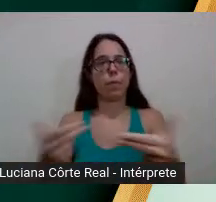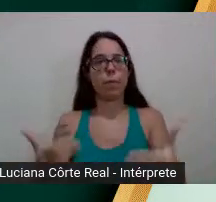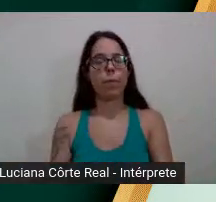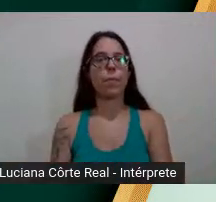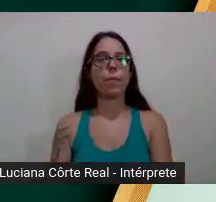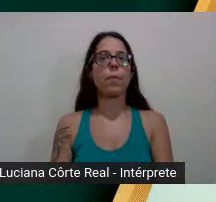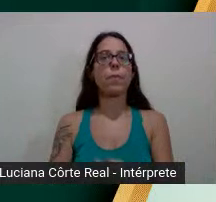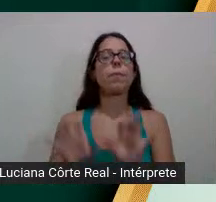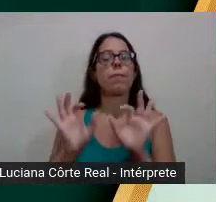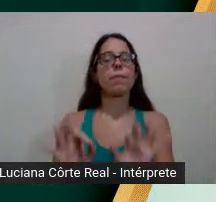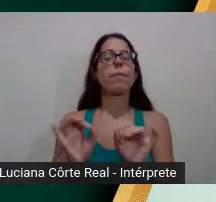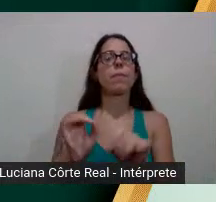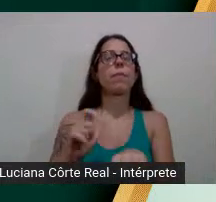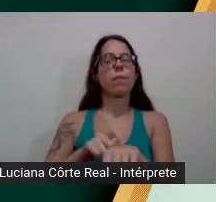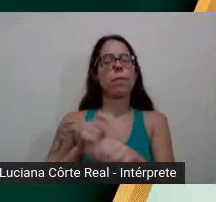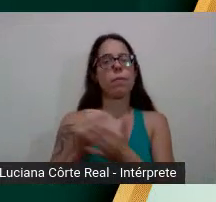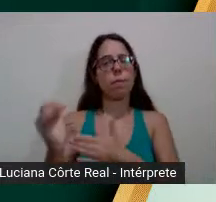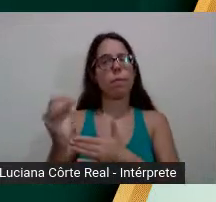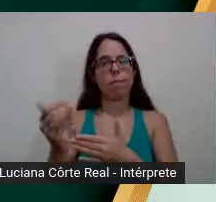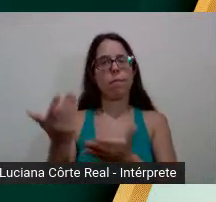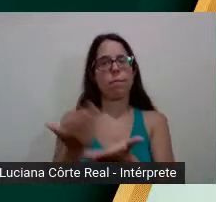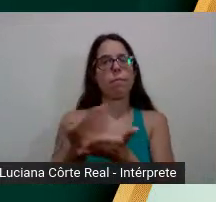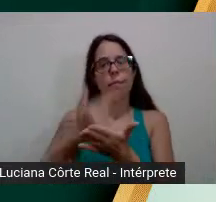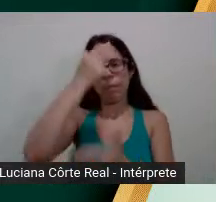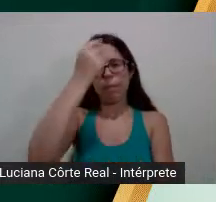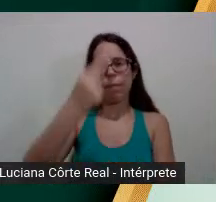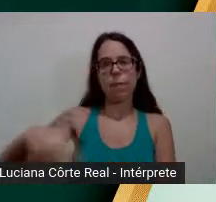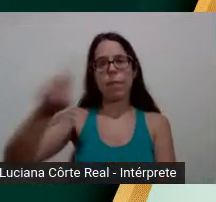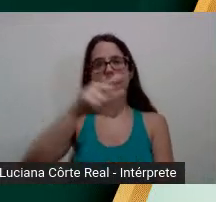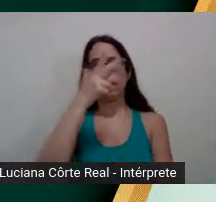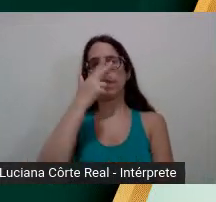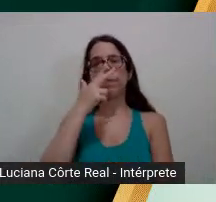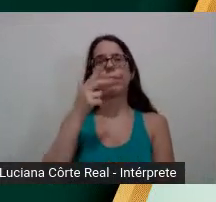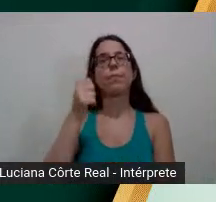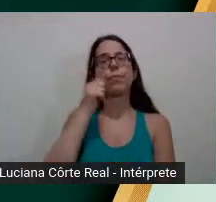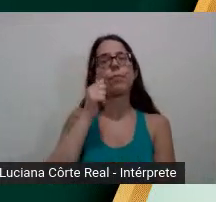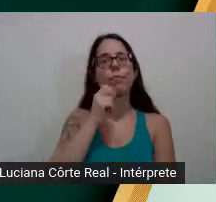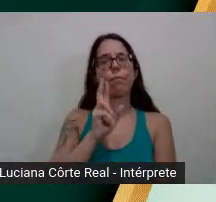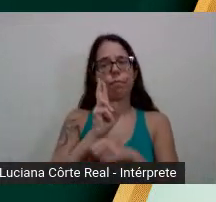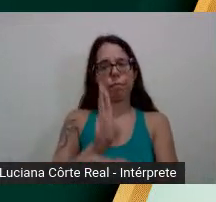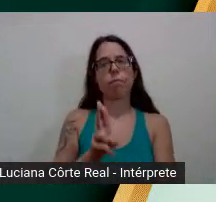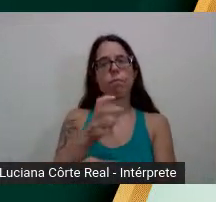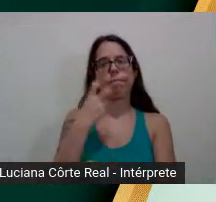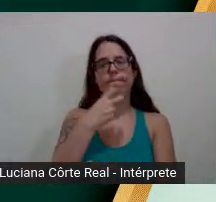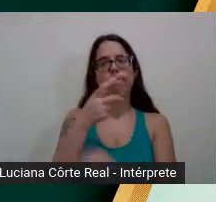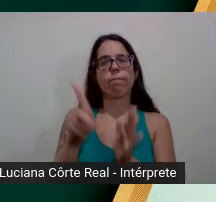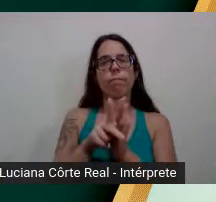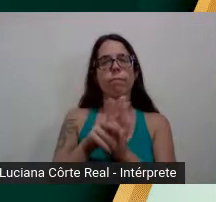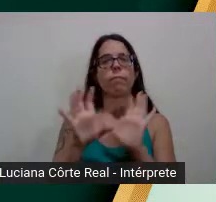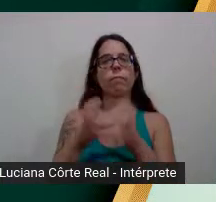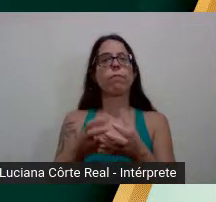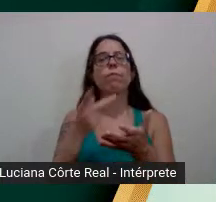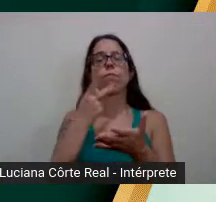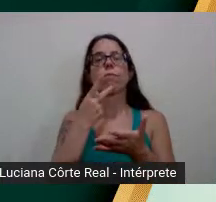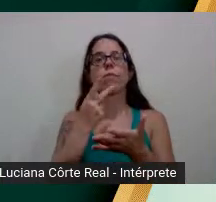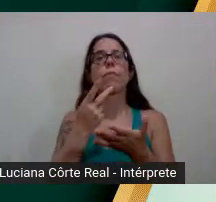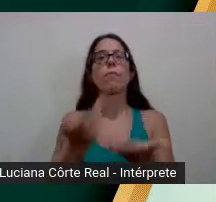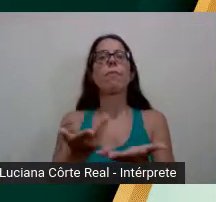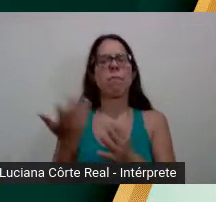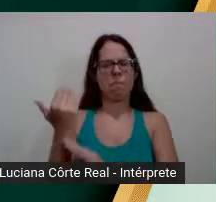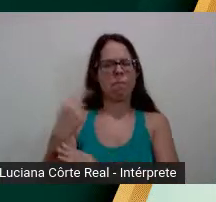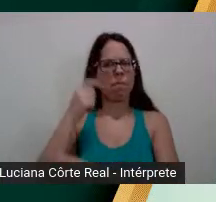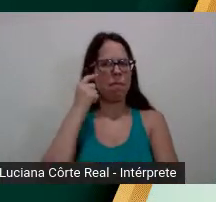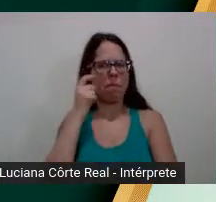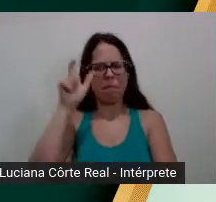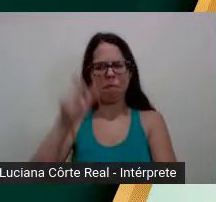de vocês, como bem mencionado pela oradora da turma, nem o mais criativo entre nós conseguiria imaginar